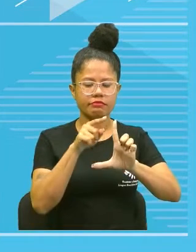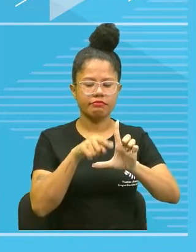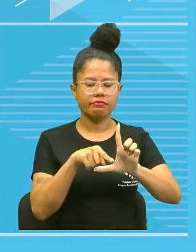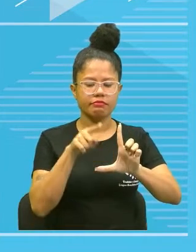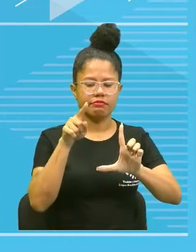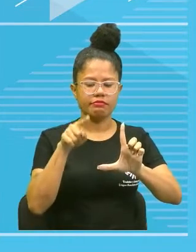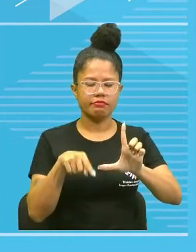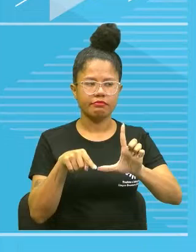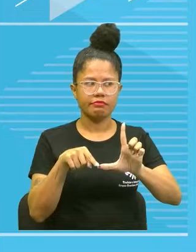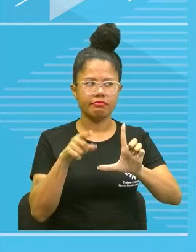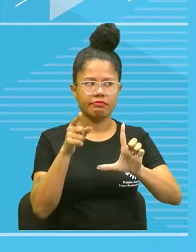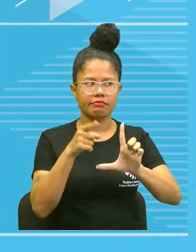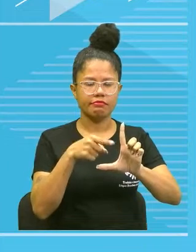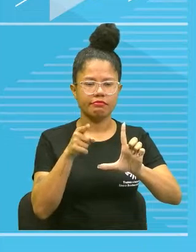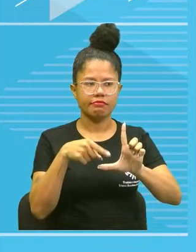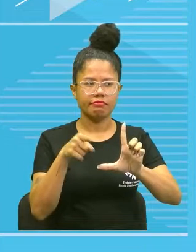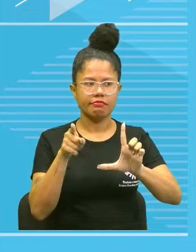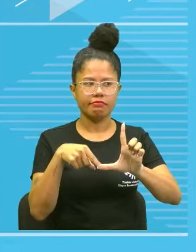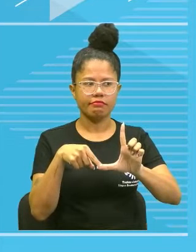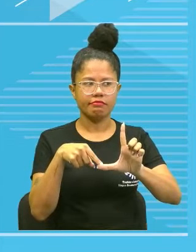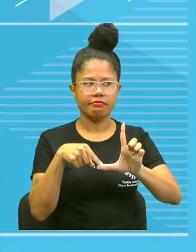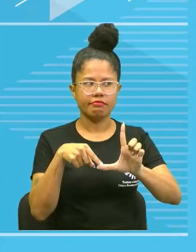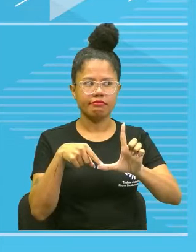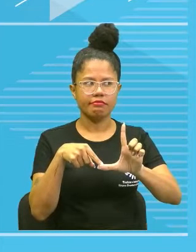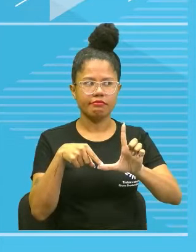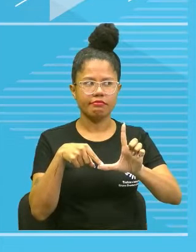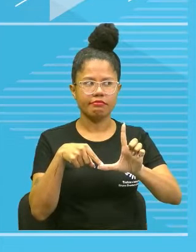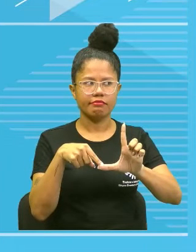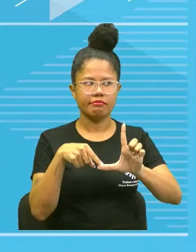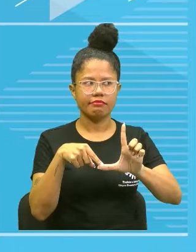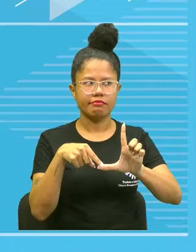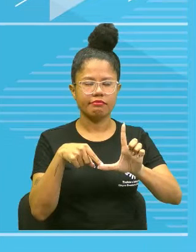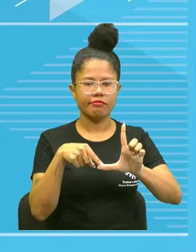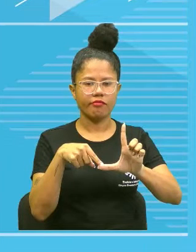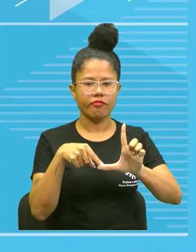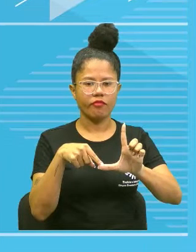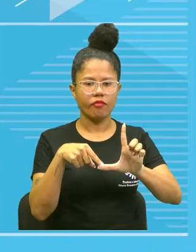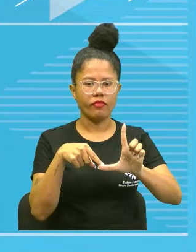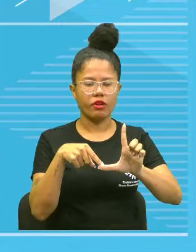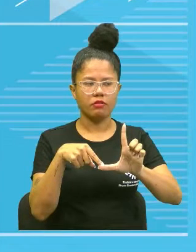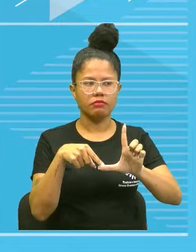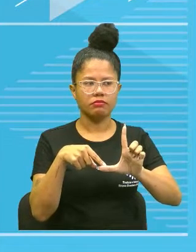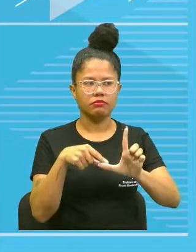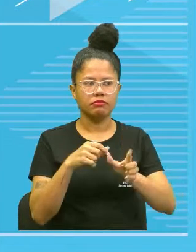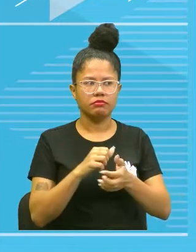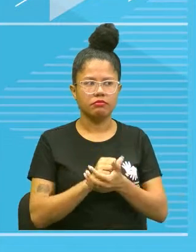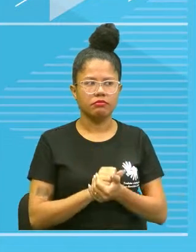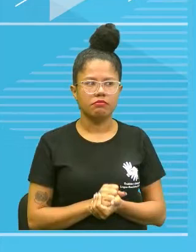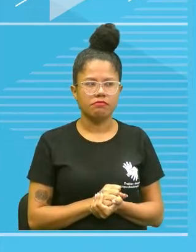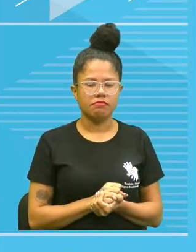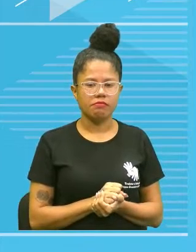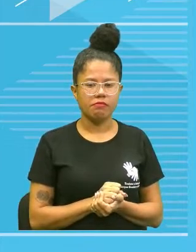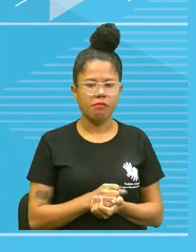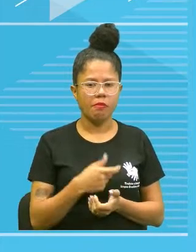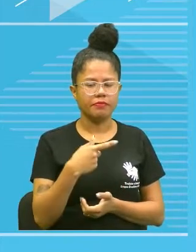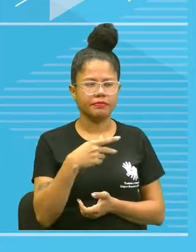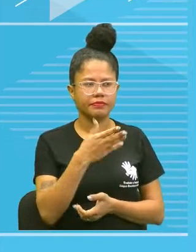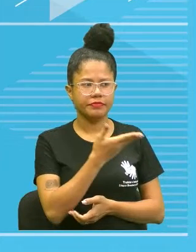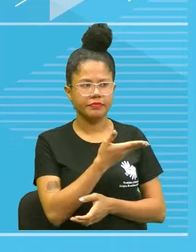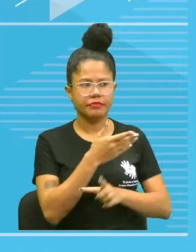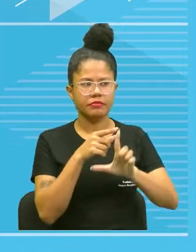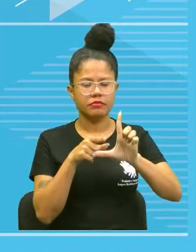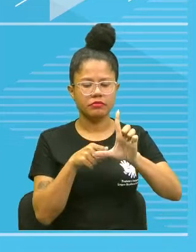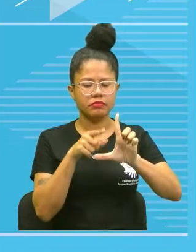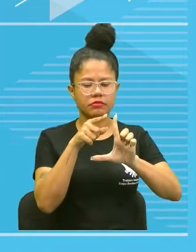de curvas termodinâmicas, tá bom? Você tem uma faixa abaixo